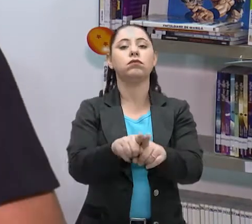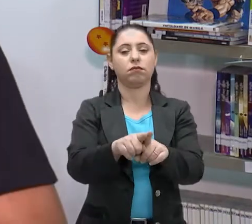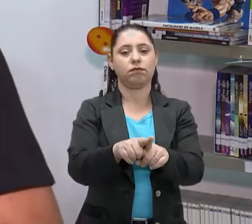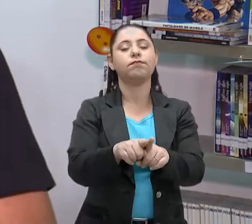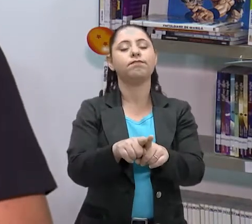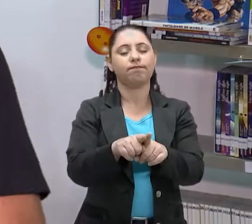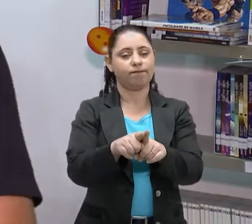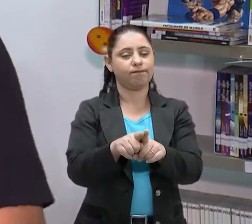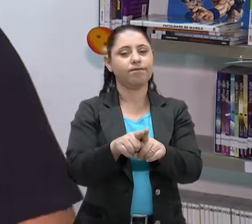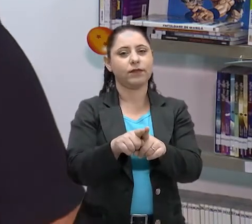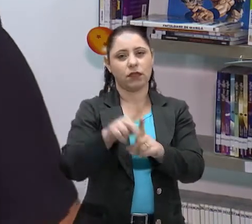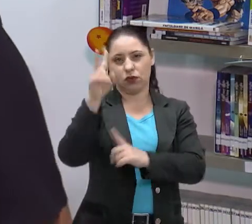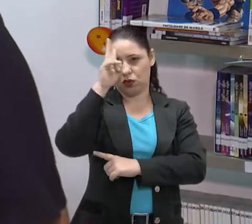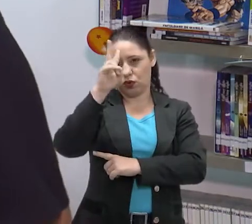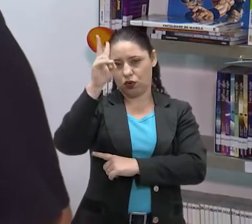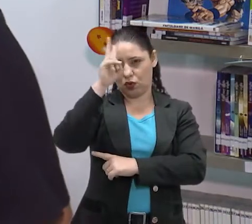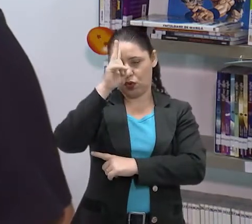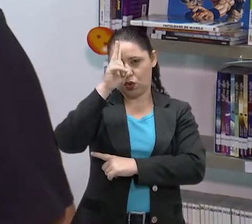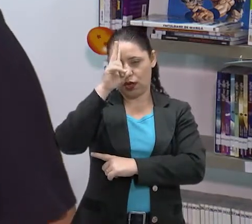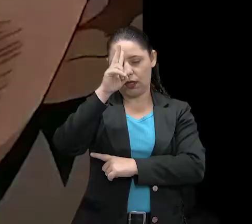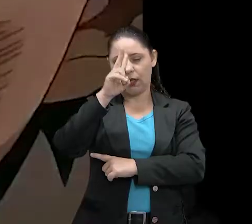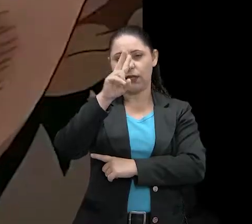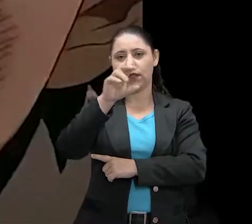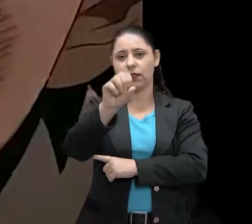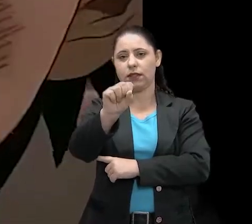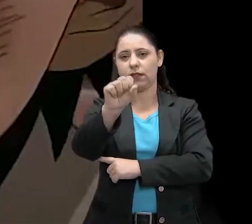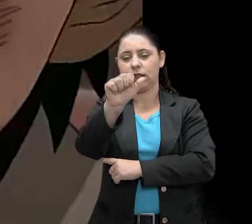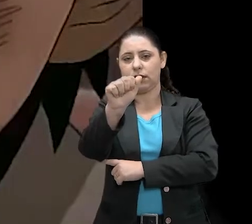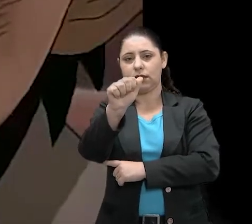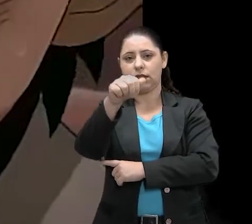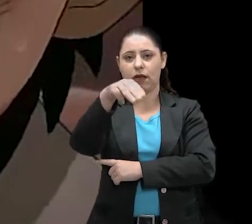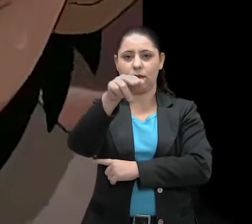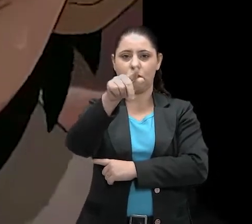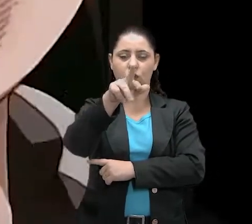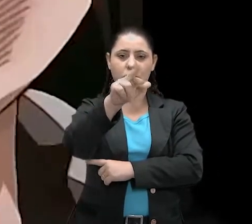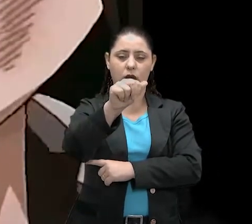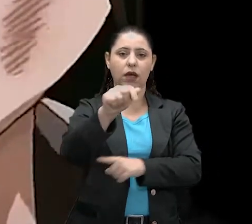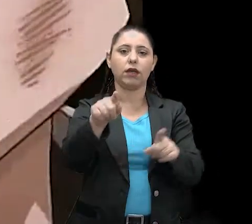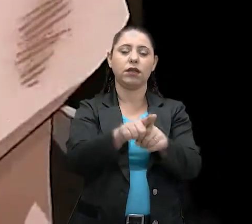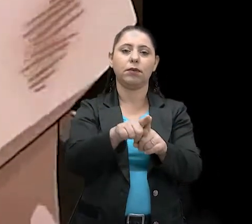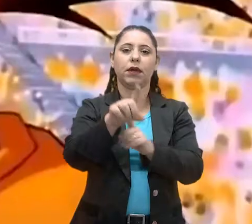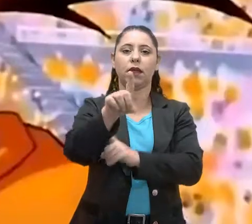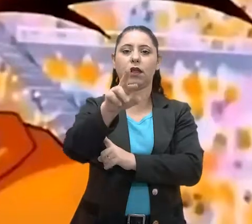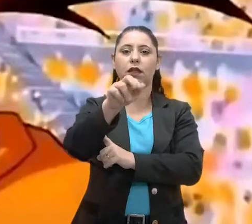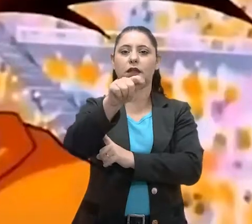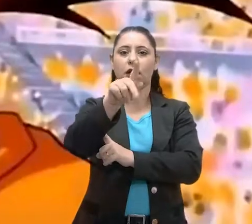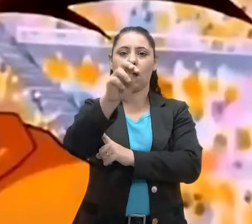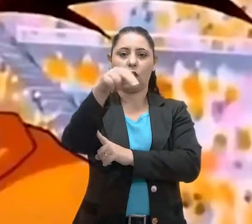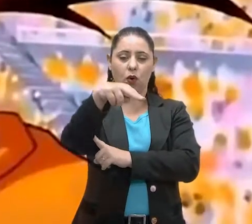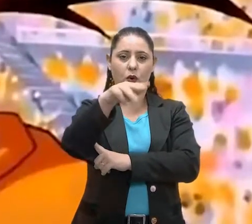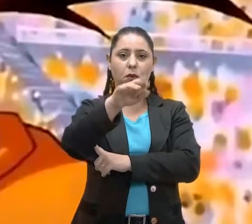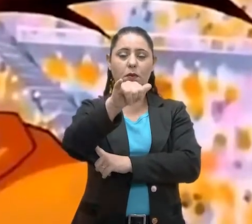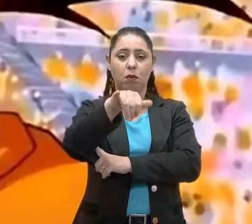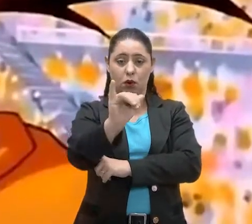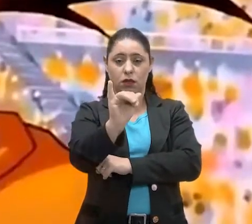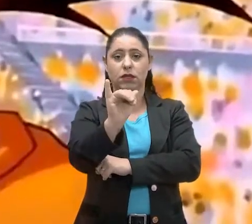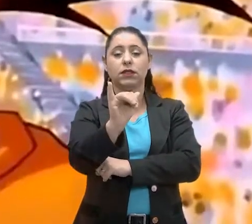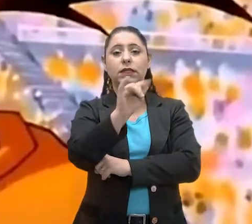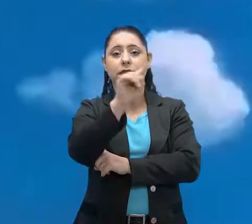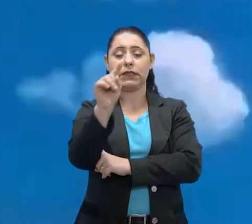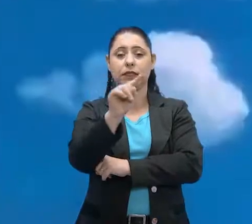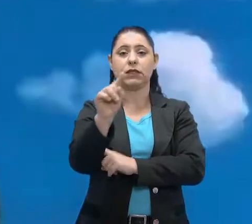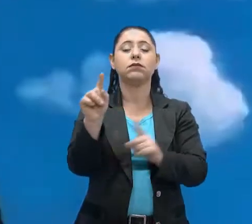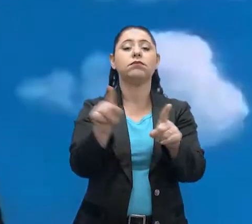chinesa, aí a gente pode citar, por exemplo, Samurai X, o próprio Dragon Ball Z, que é inspirado num conto folclórico